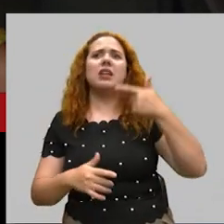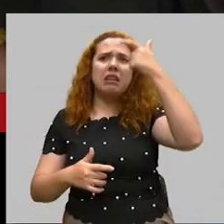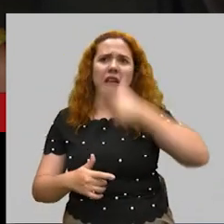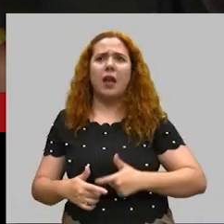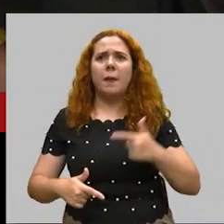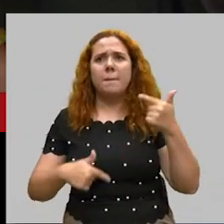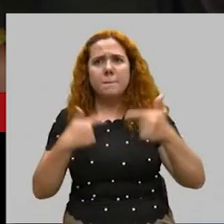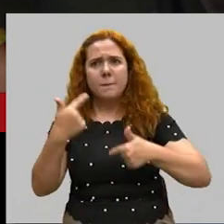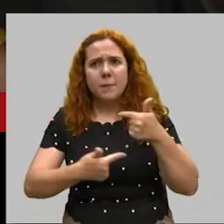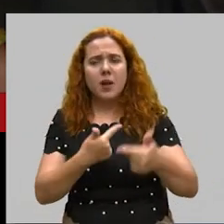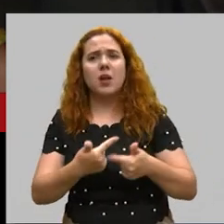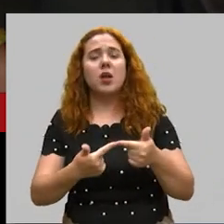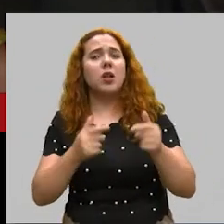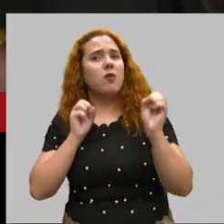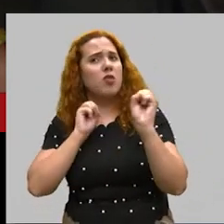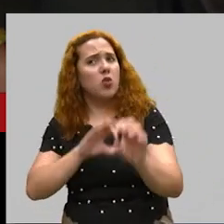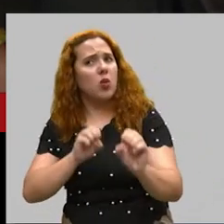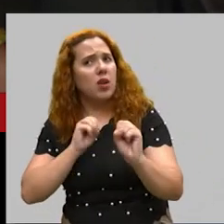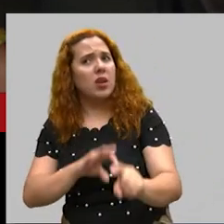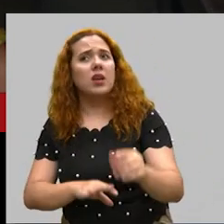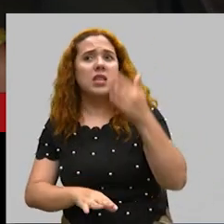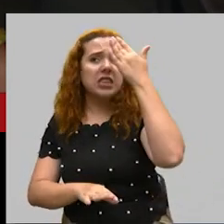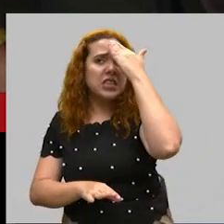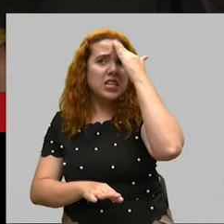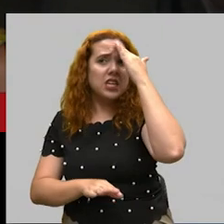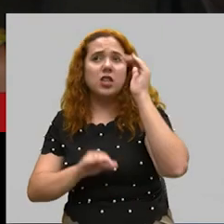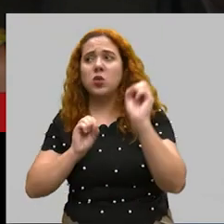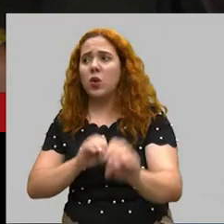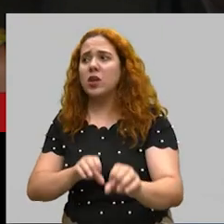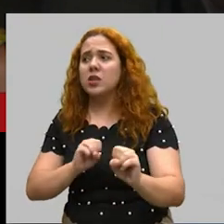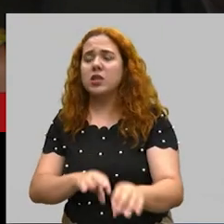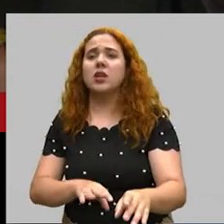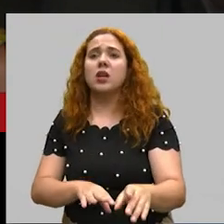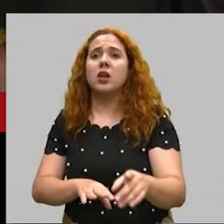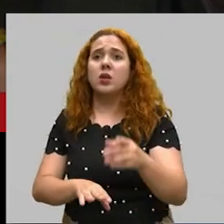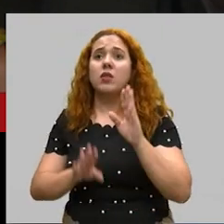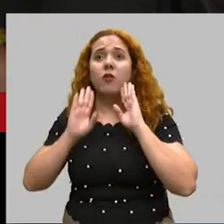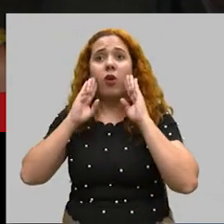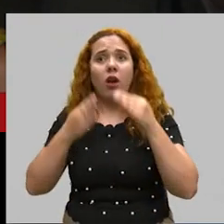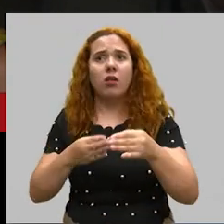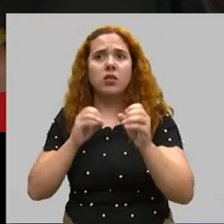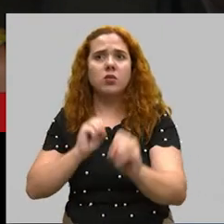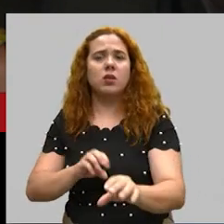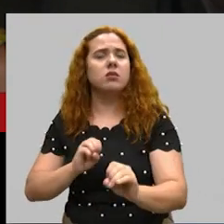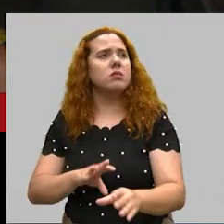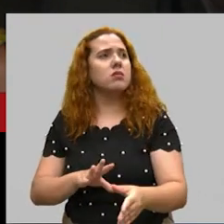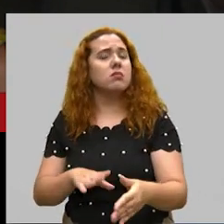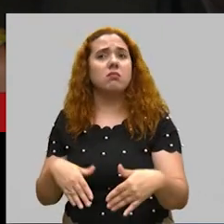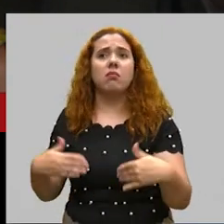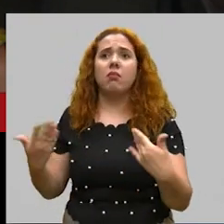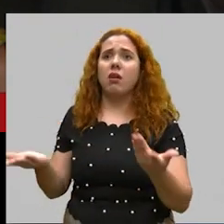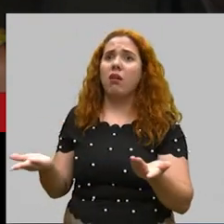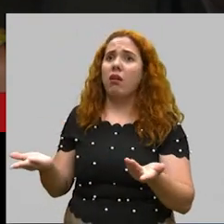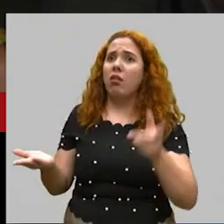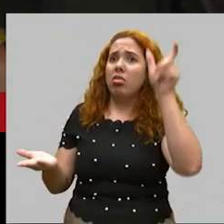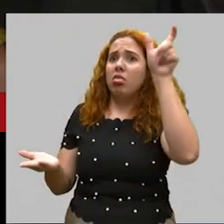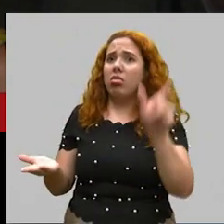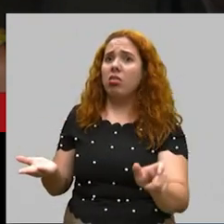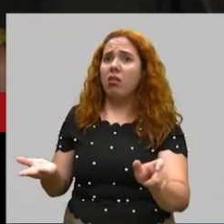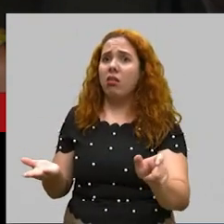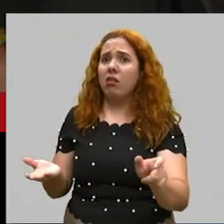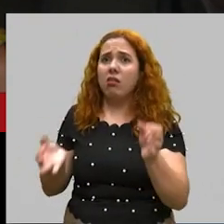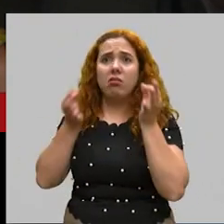veio da educação e ele entendia educação e estava ali para fazer educação e cadê ele pelo menos para nos ouvir